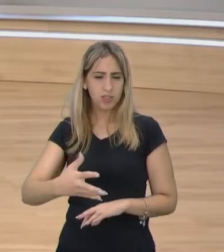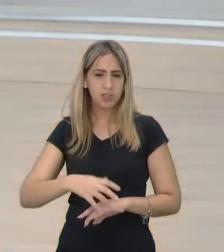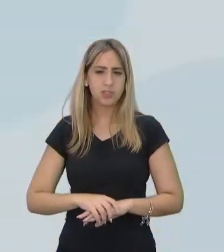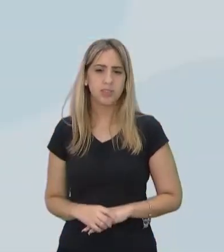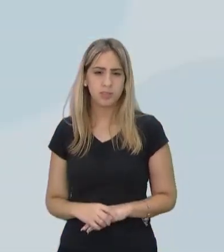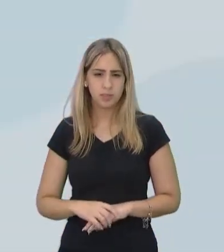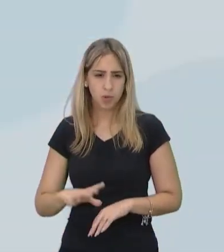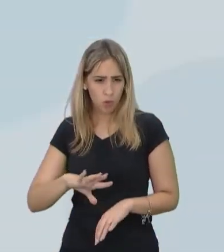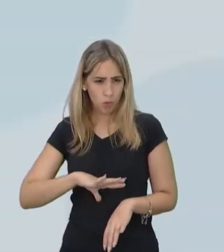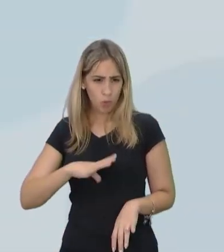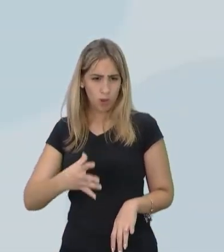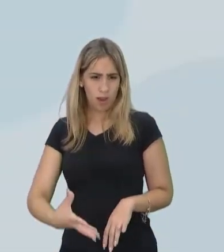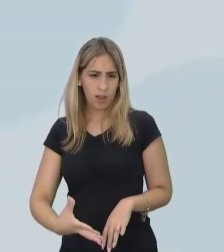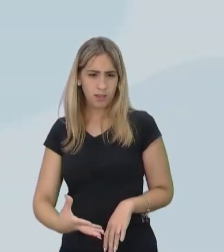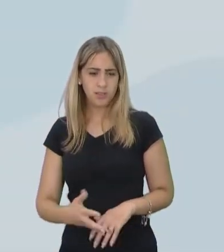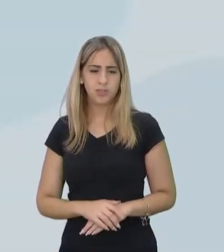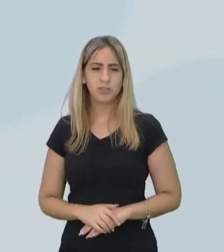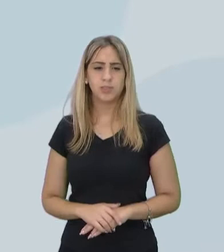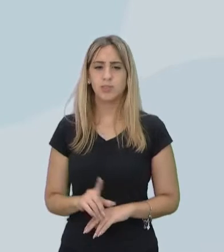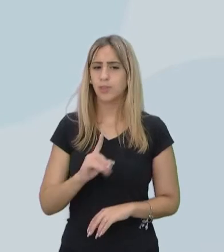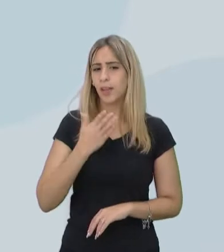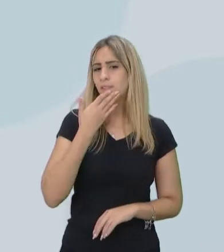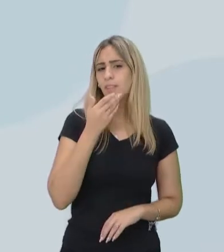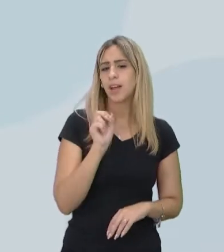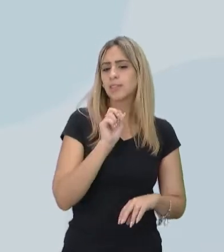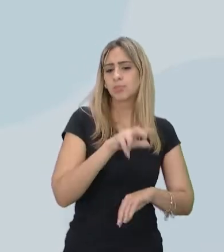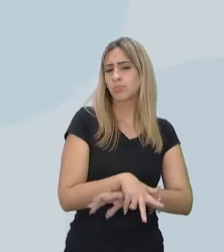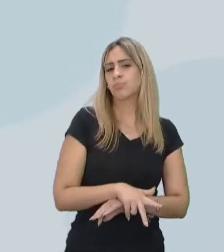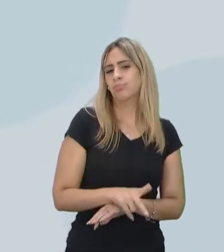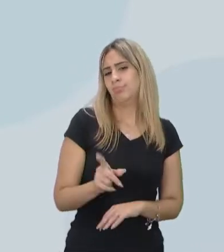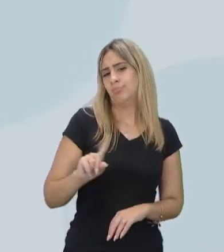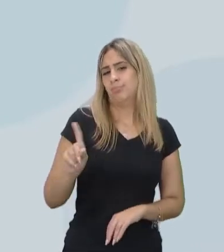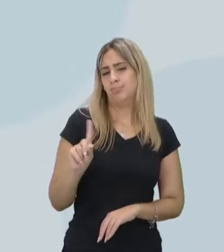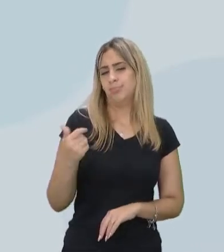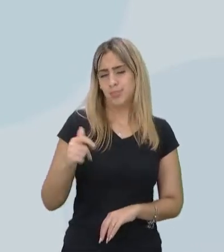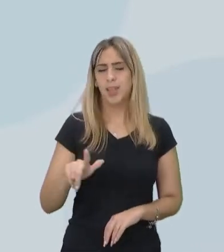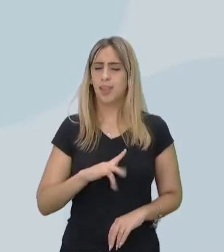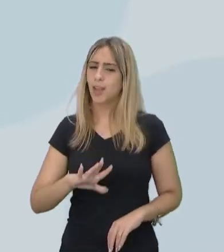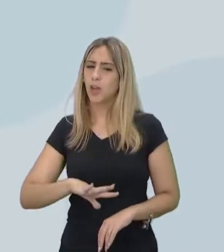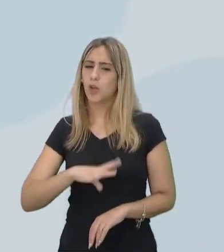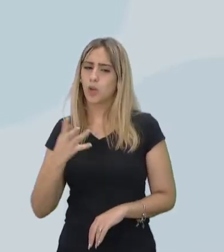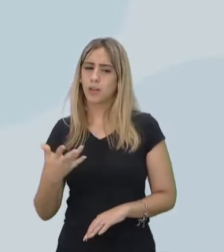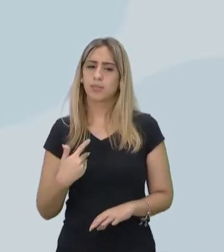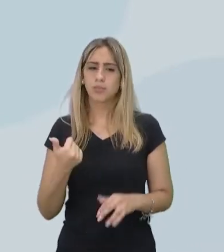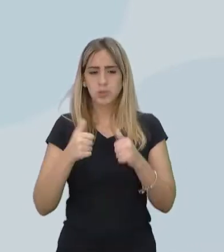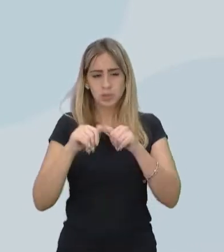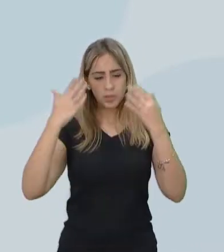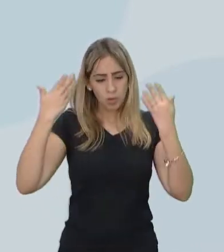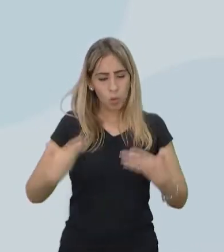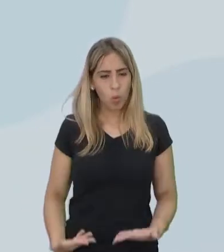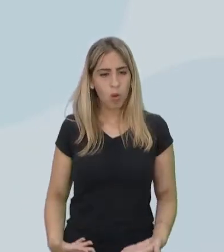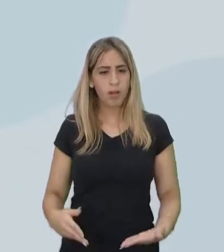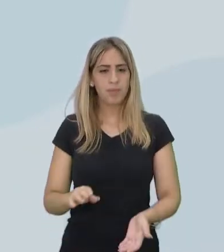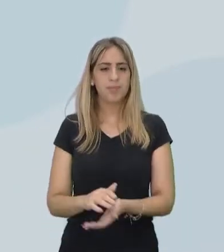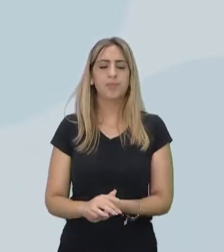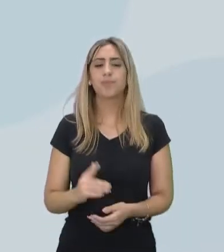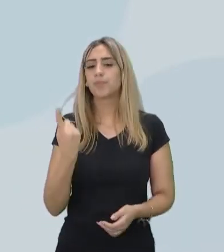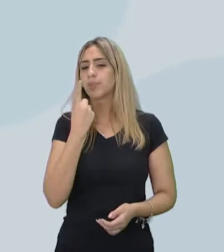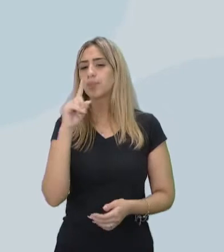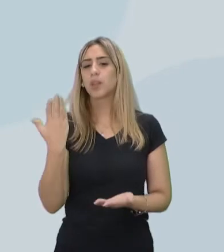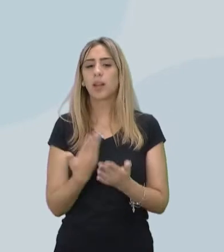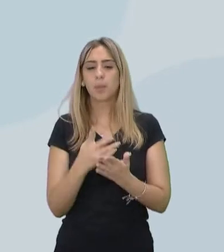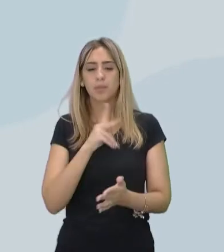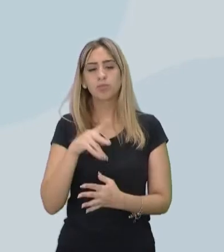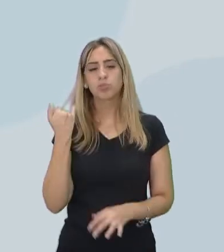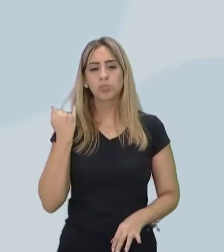é fácil entrar, né? Exato. É claro e que... se expor, né? Isso. E na última aula com a